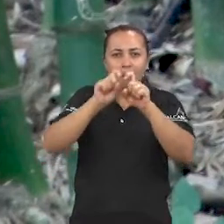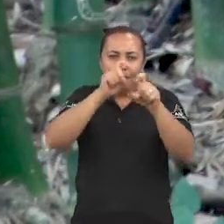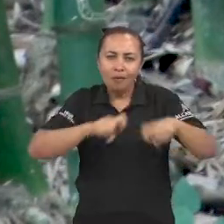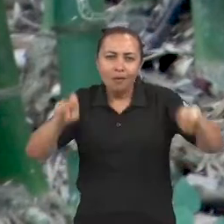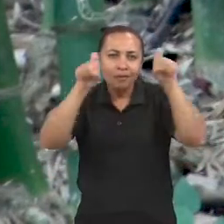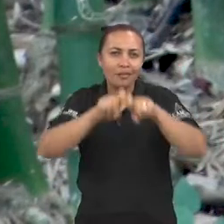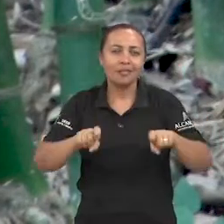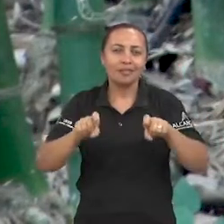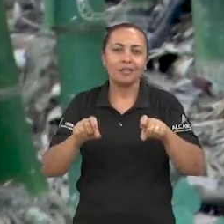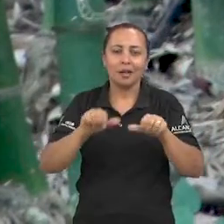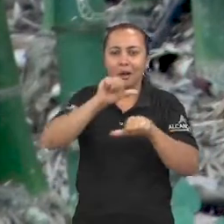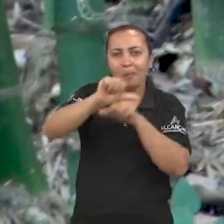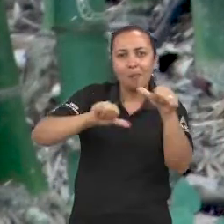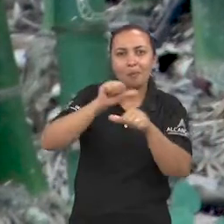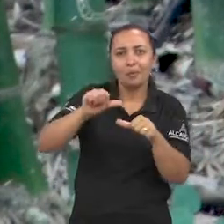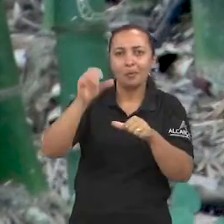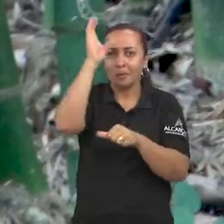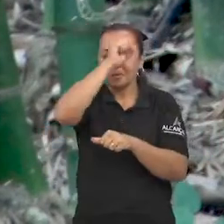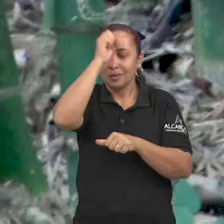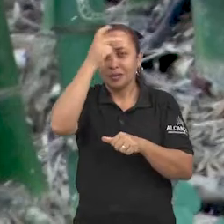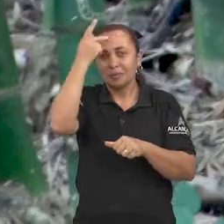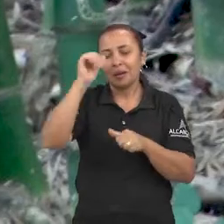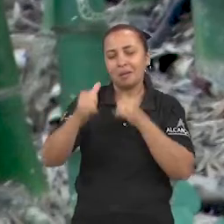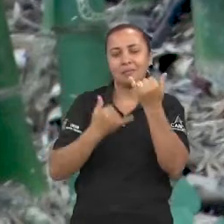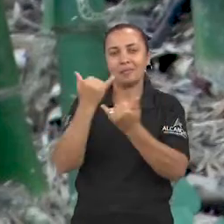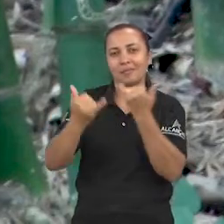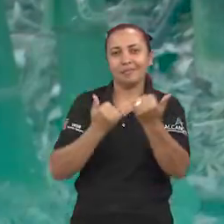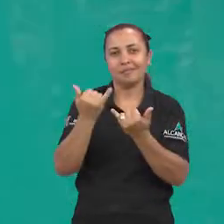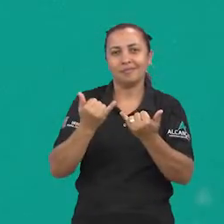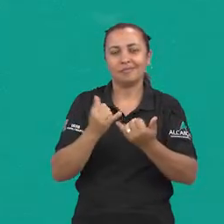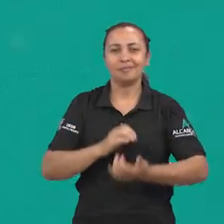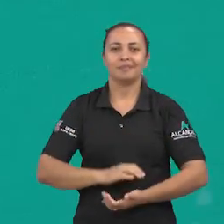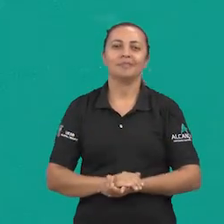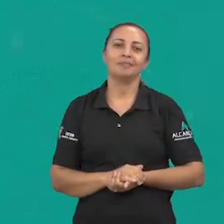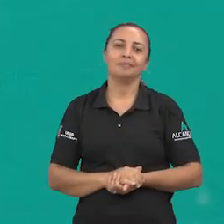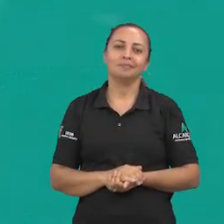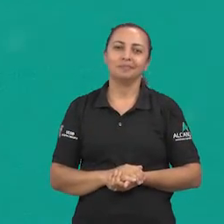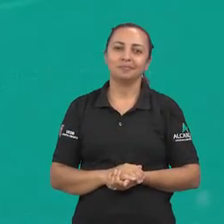esse aprendizado em uma verdadeira brincadeira.